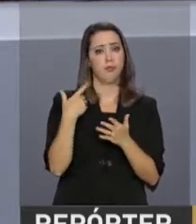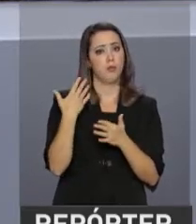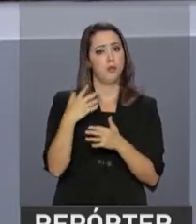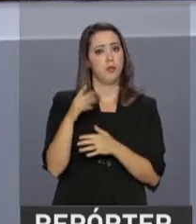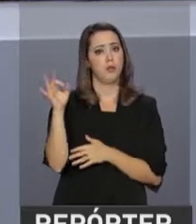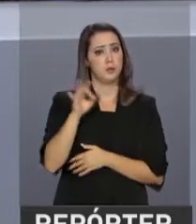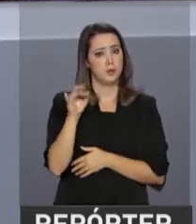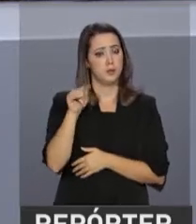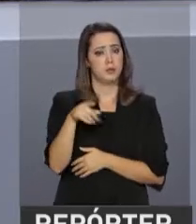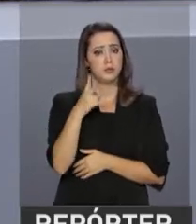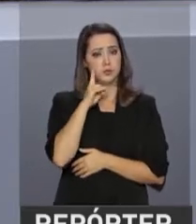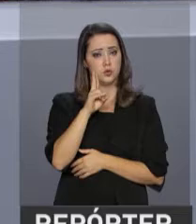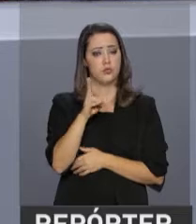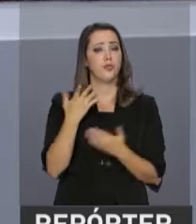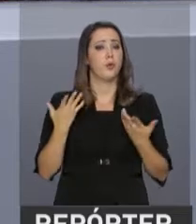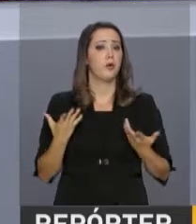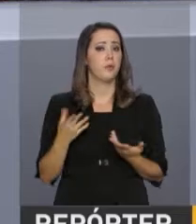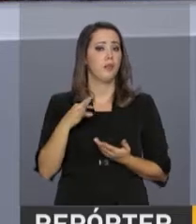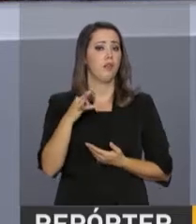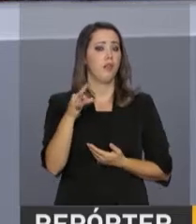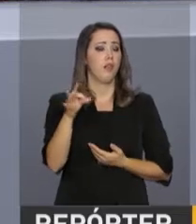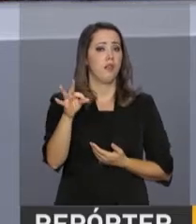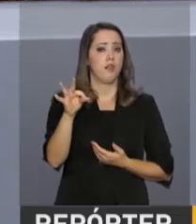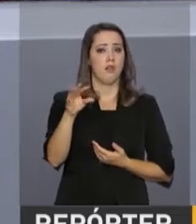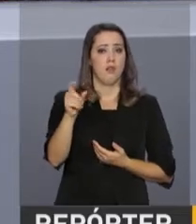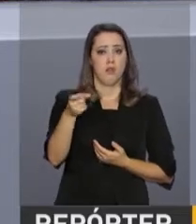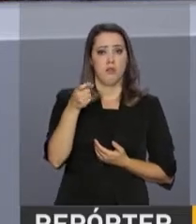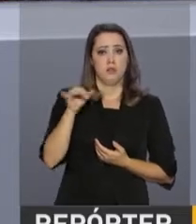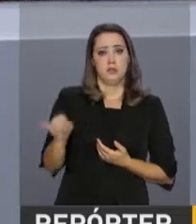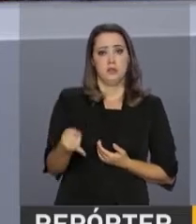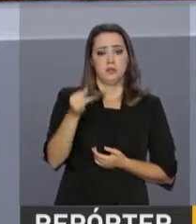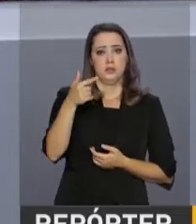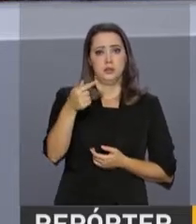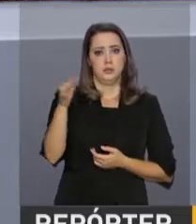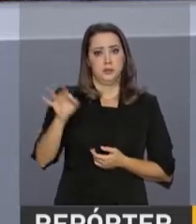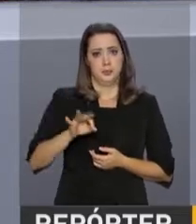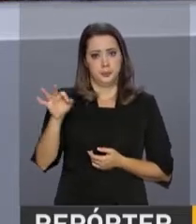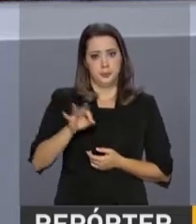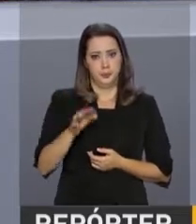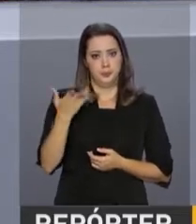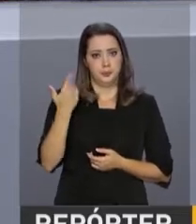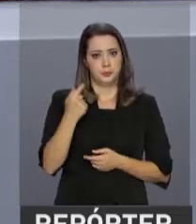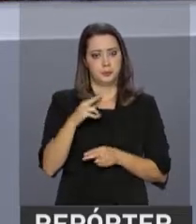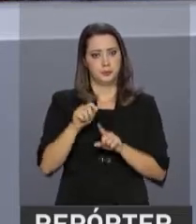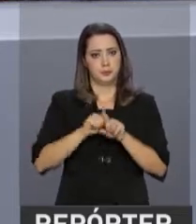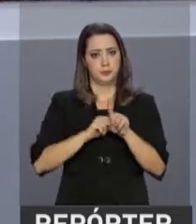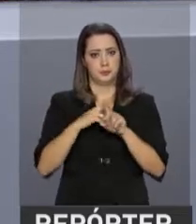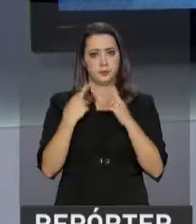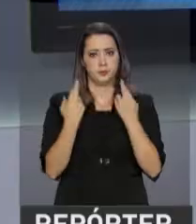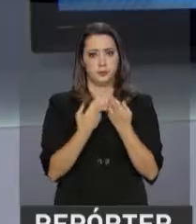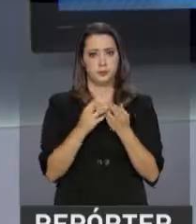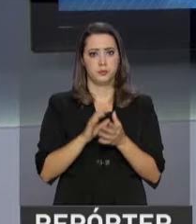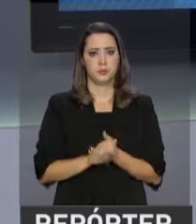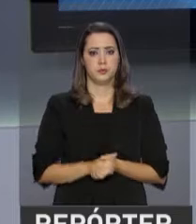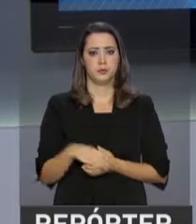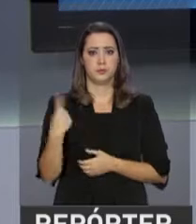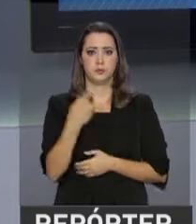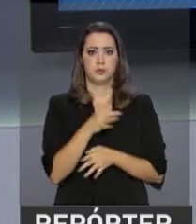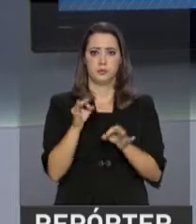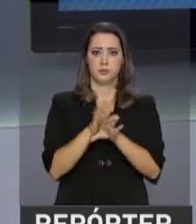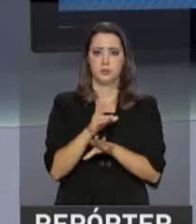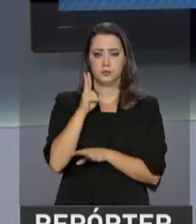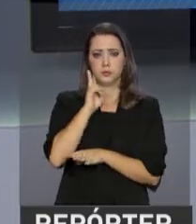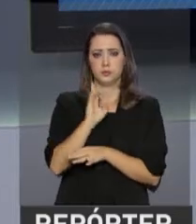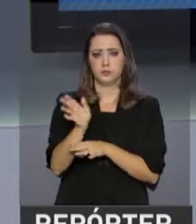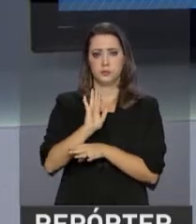projeções levam em consideração a selic de 7% definida no início do mês na última reunião do copom nós ficamos